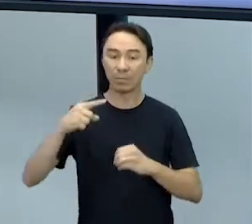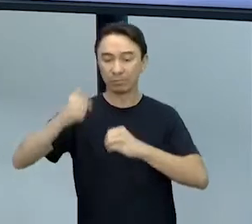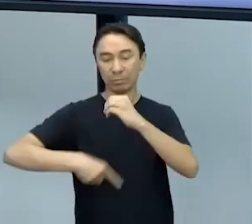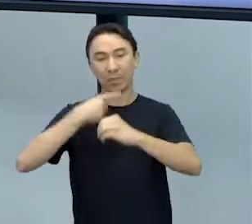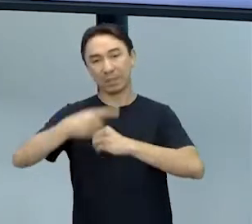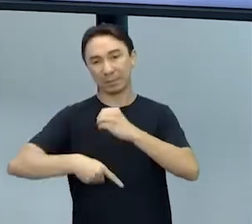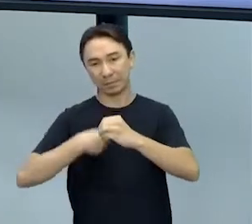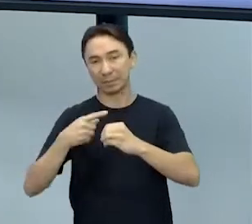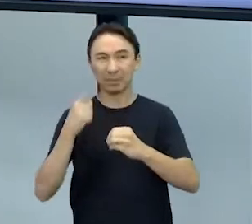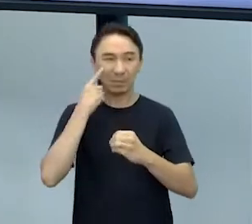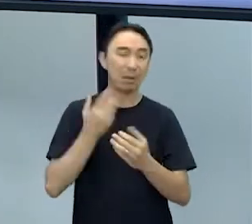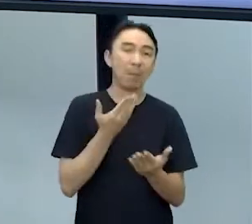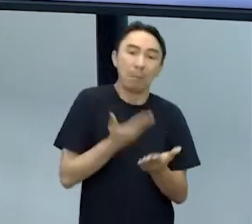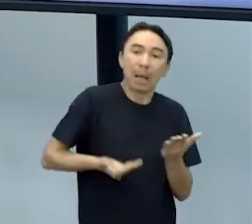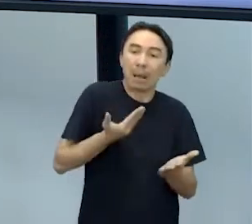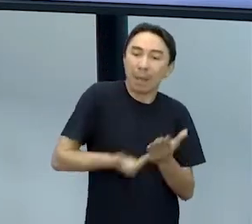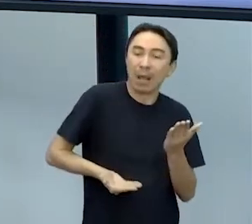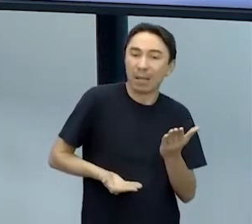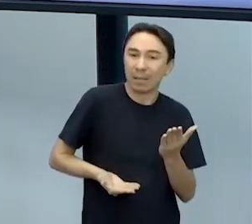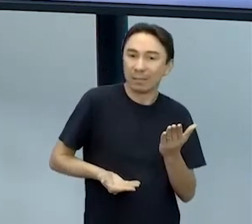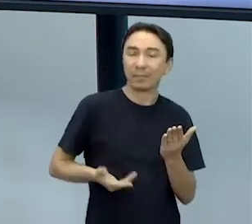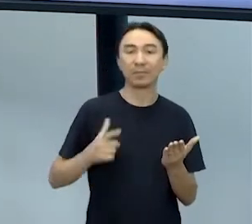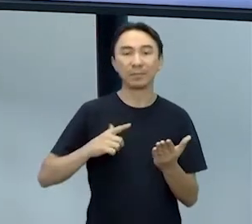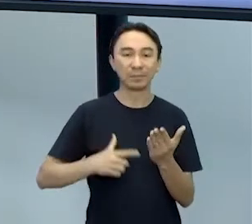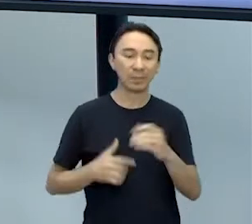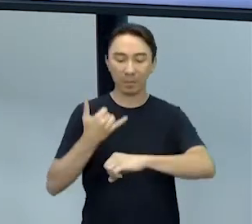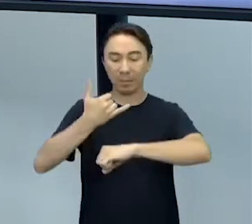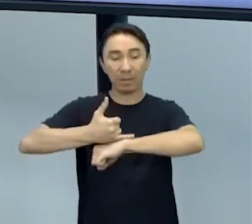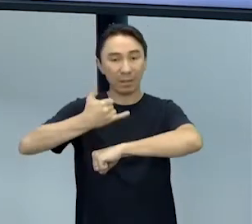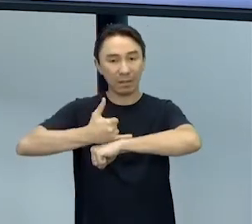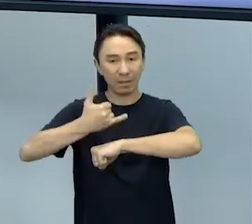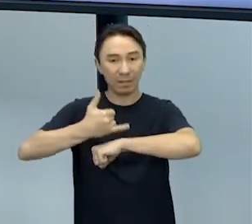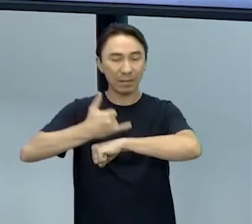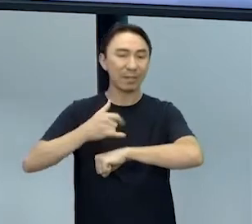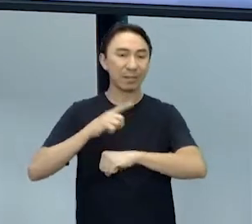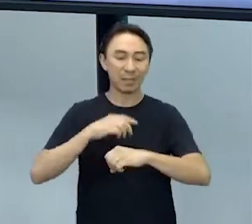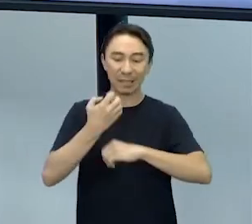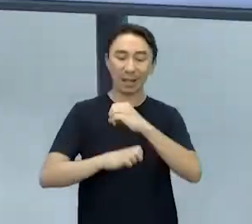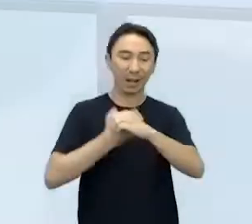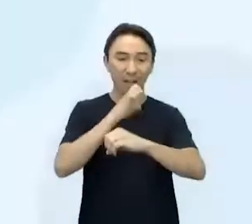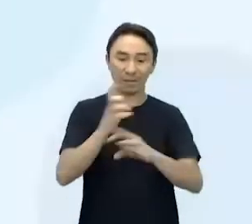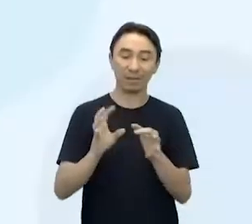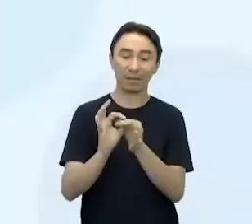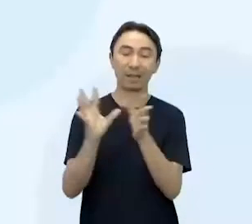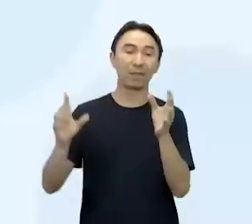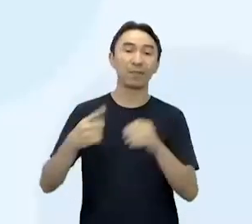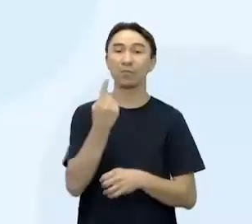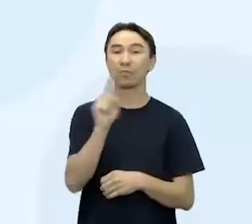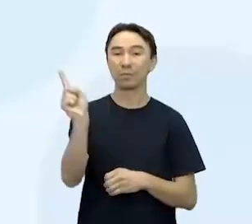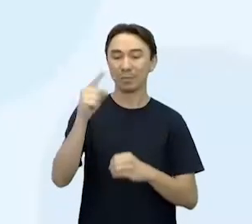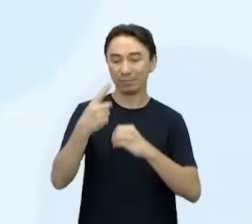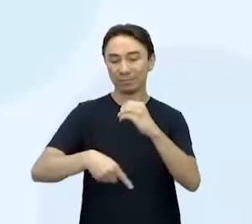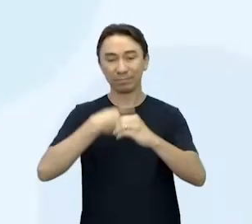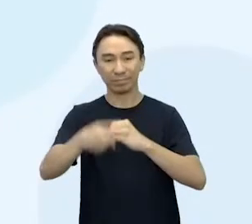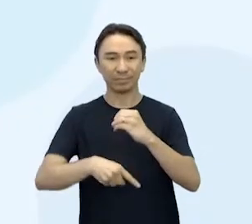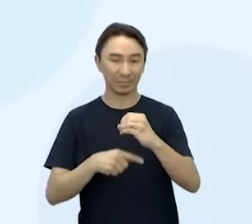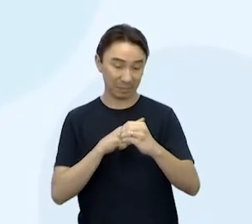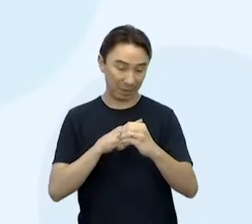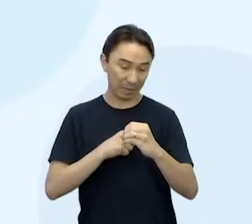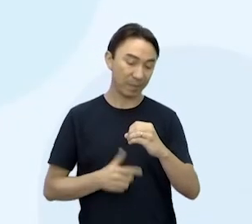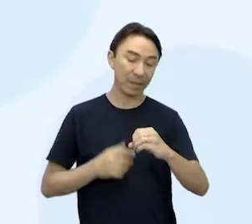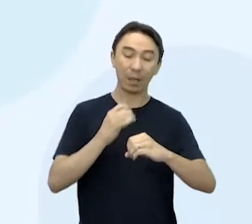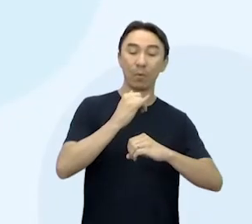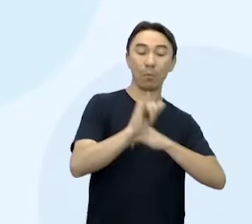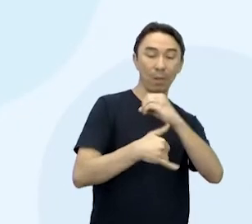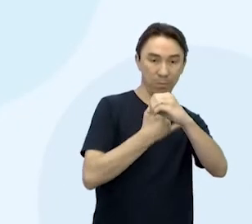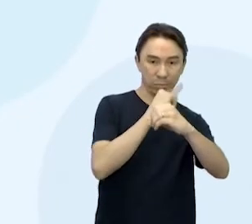os metais têm elétrons livres na última camada. Então, o que que acontece? Eu tenho aqui, ó, o núcleo de um átomo. Então,